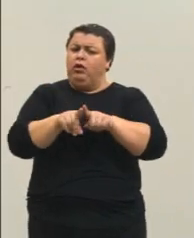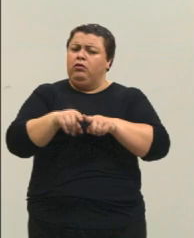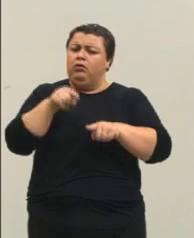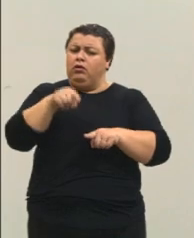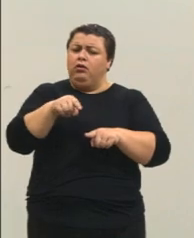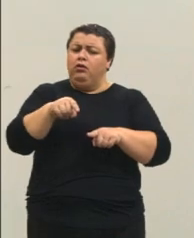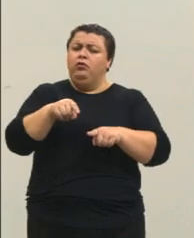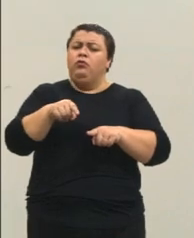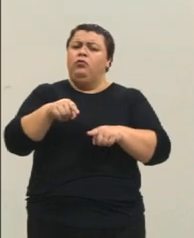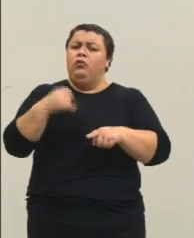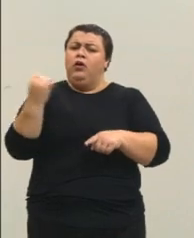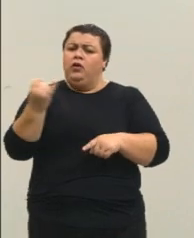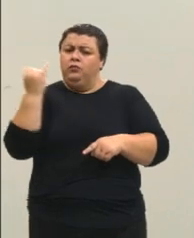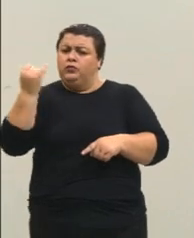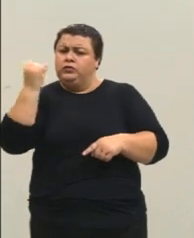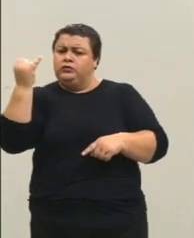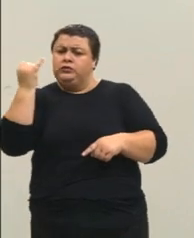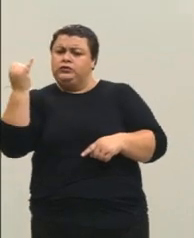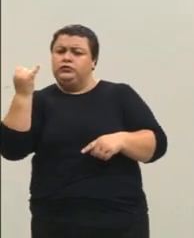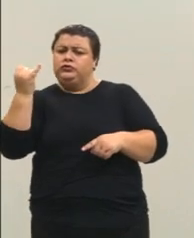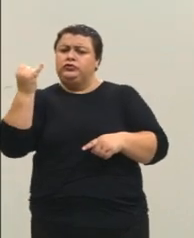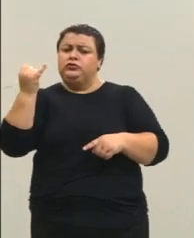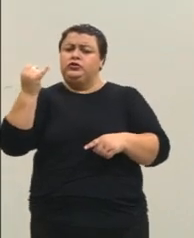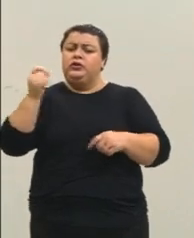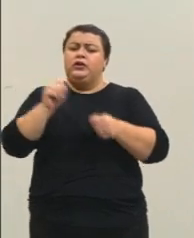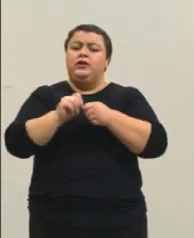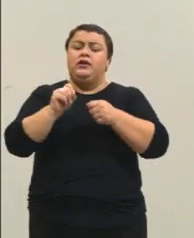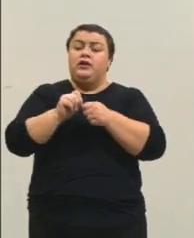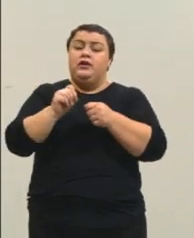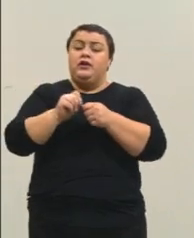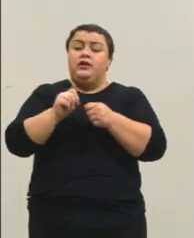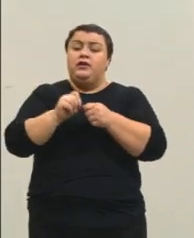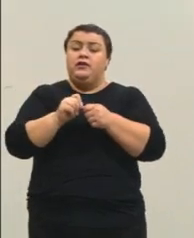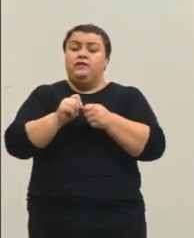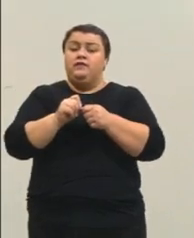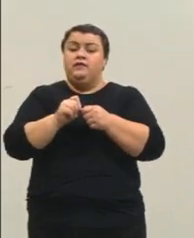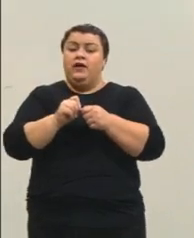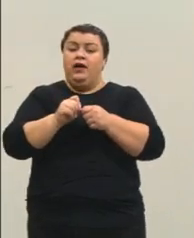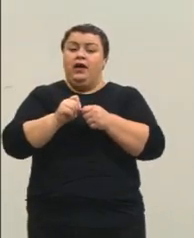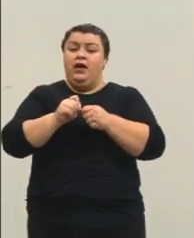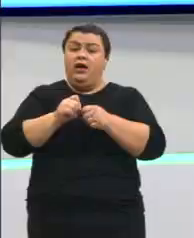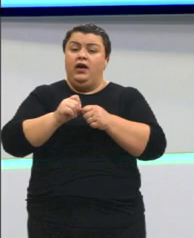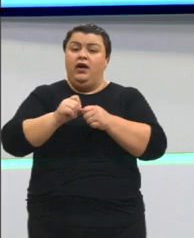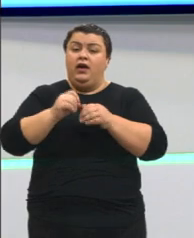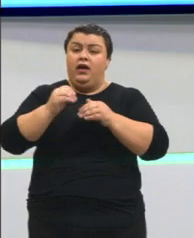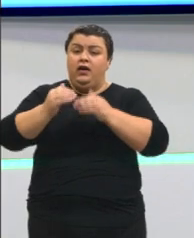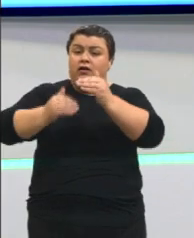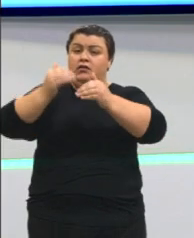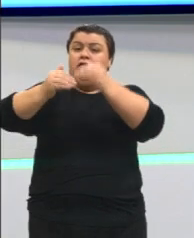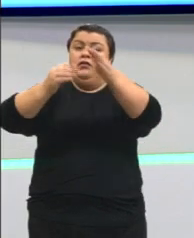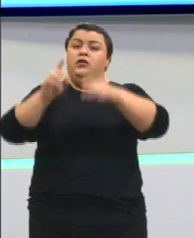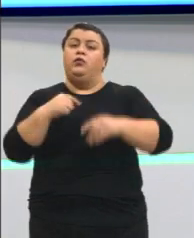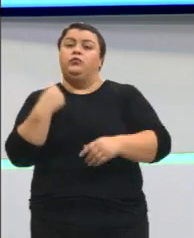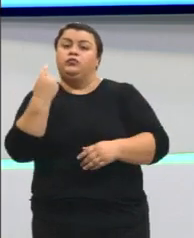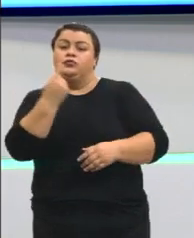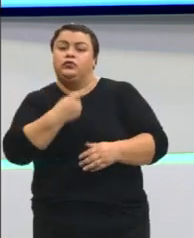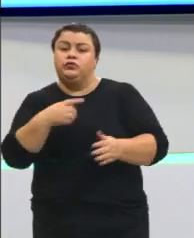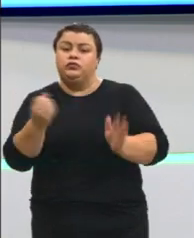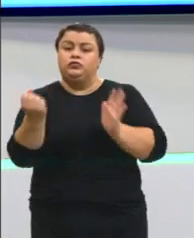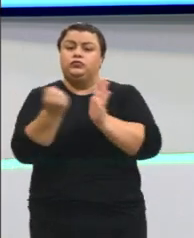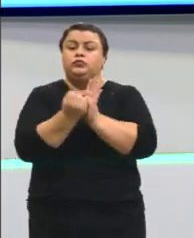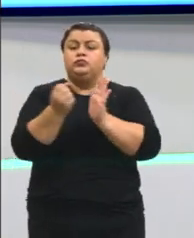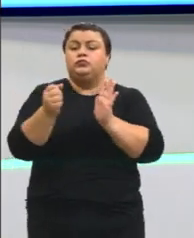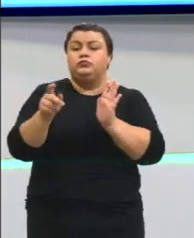linguística e tem importante e que isso só faz crescer o nosso patrimônio cultural falou doente eu